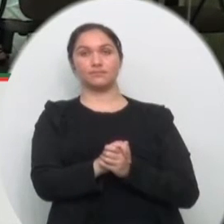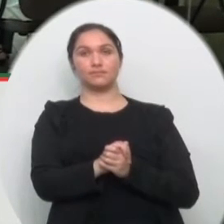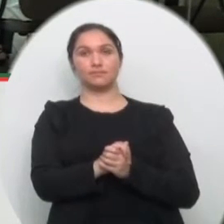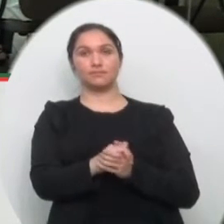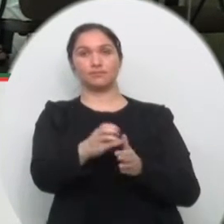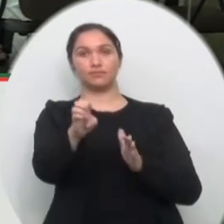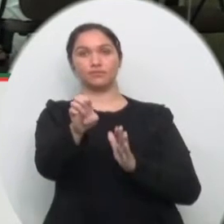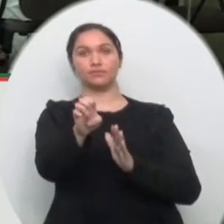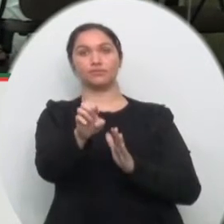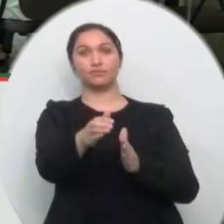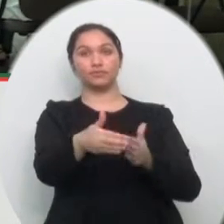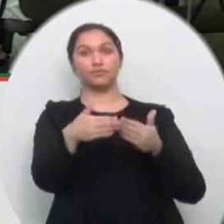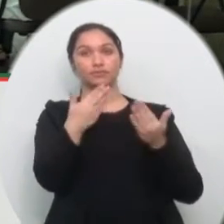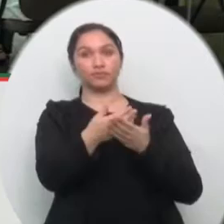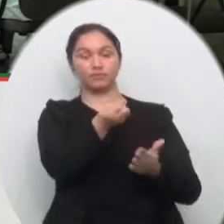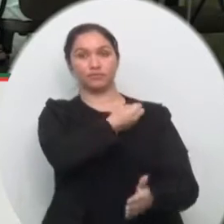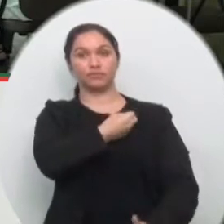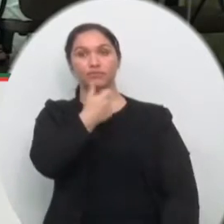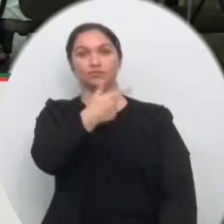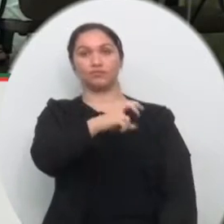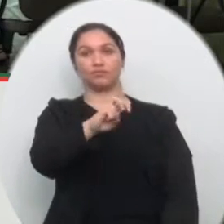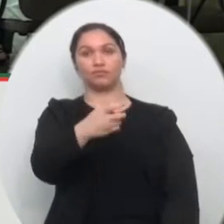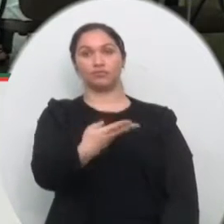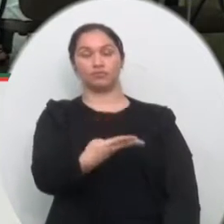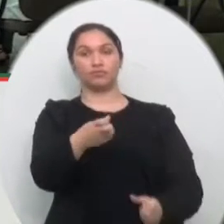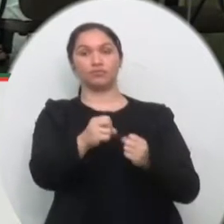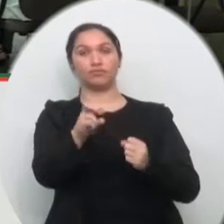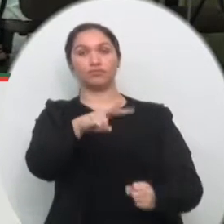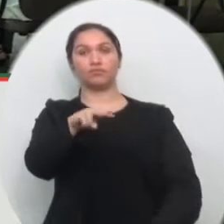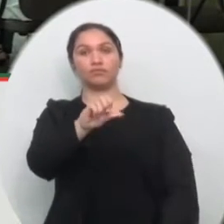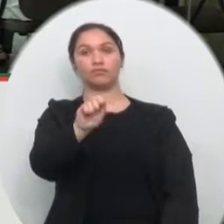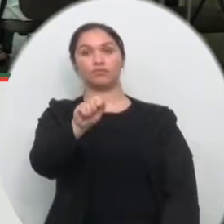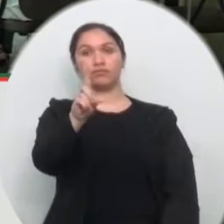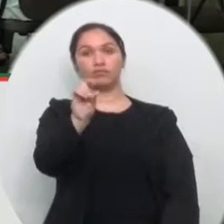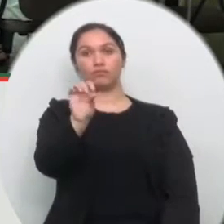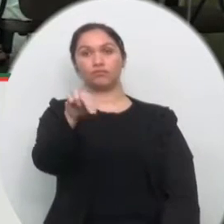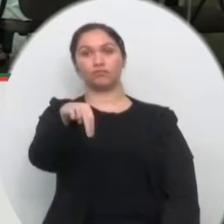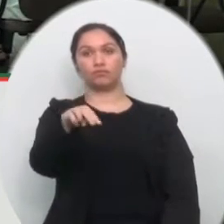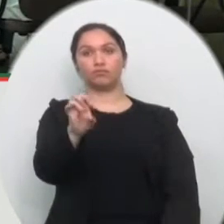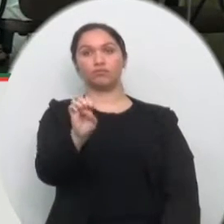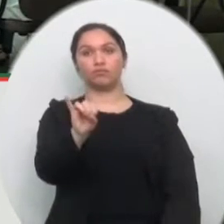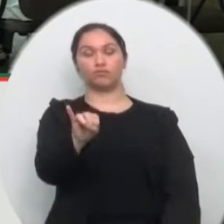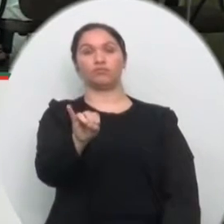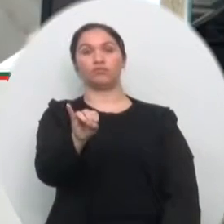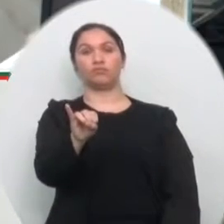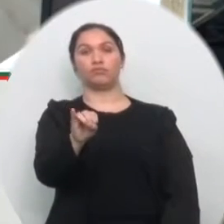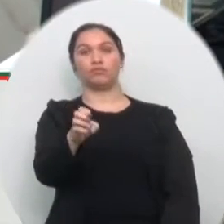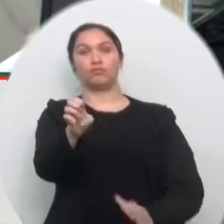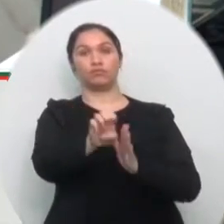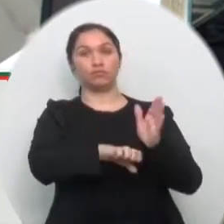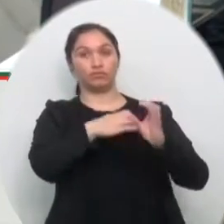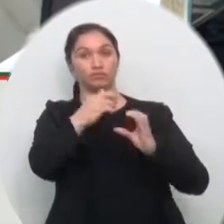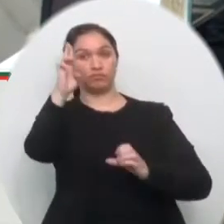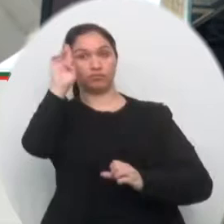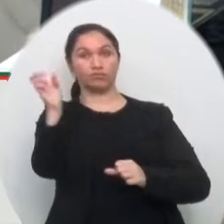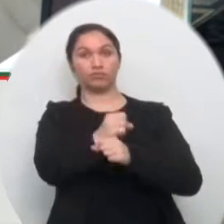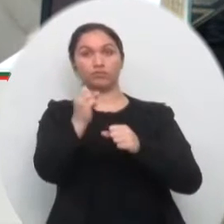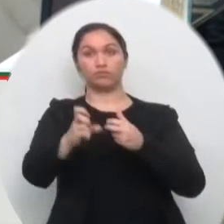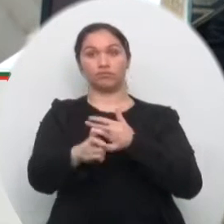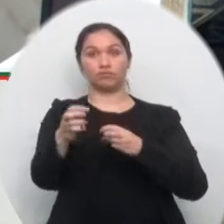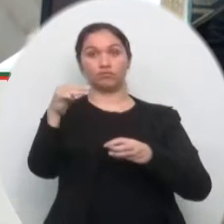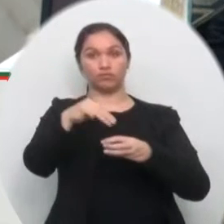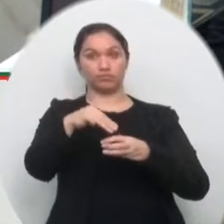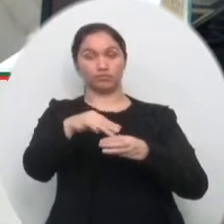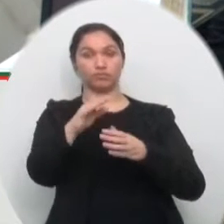Requerimento número 254/18, autoria vereador Aldinei Potelec. Assunto, envio de expediente ao chefe do Poder